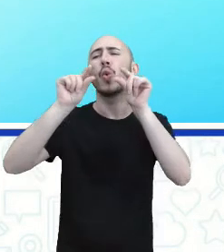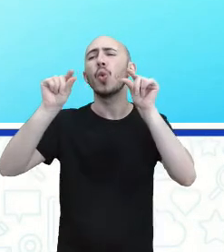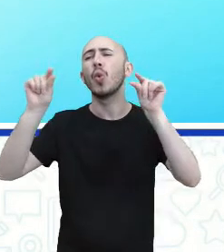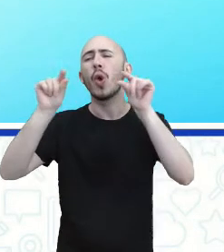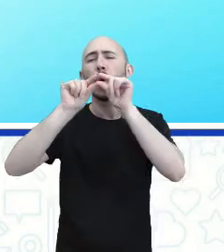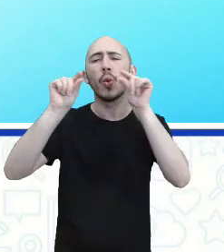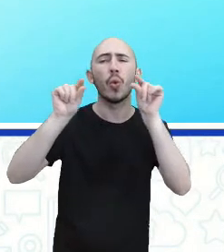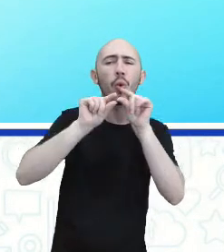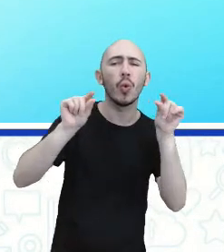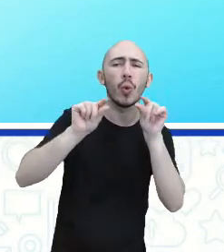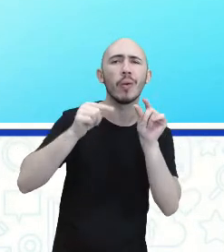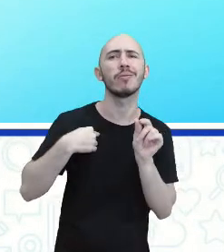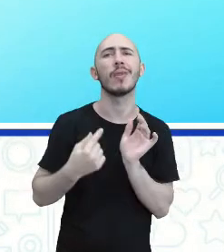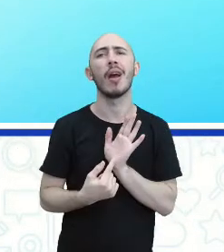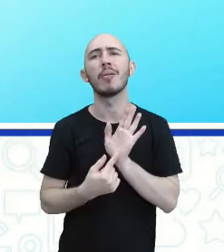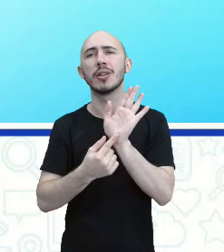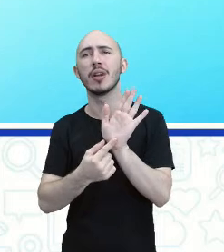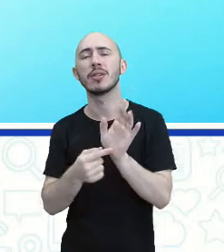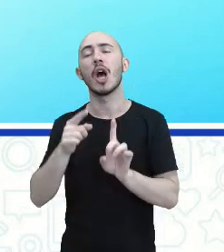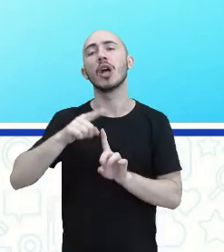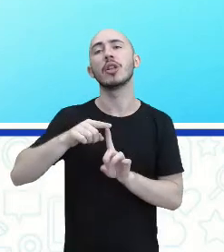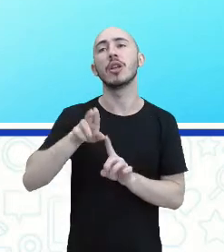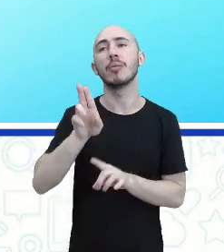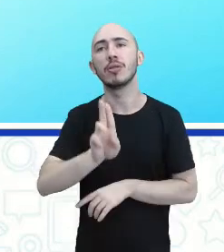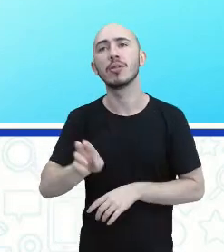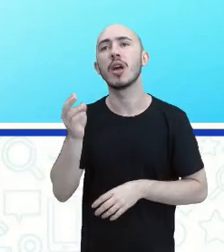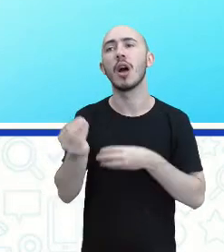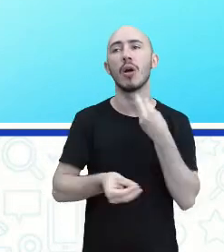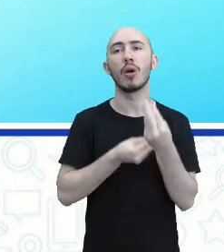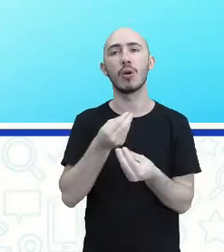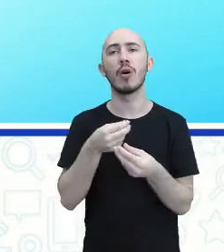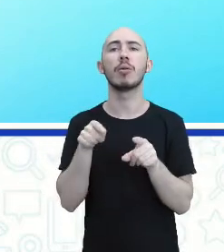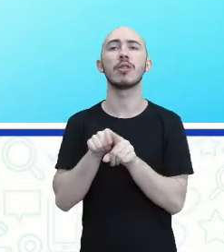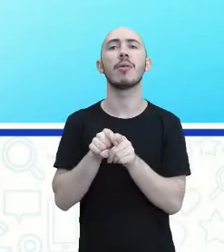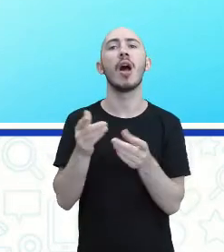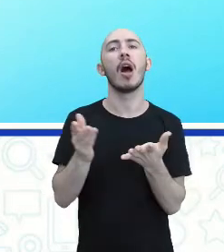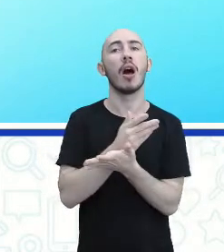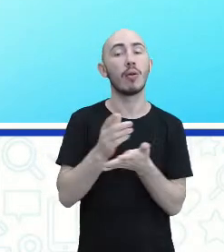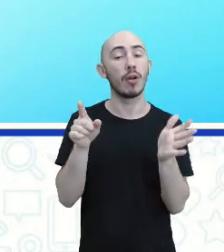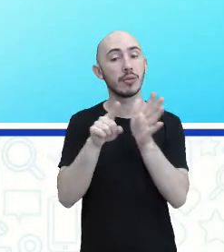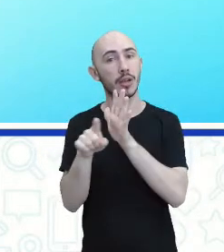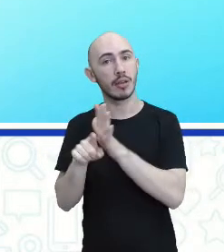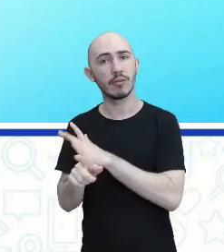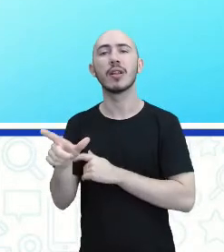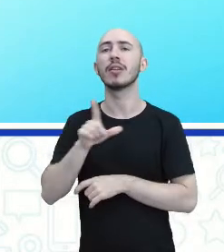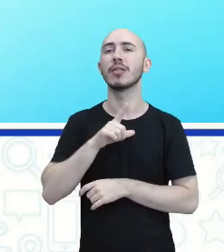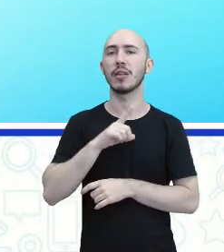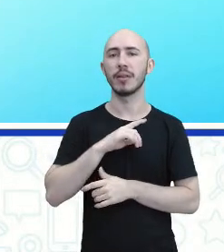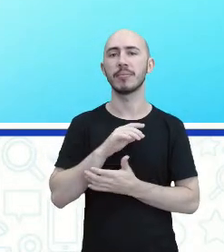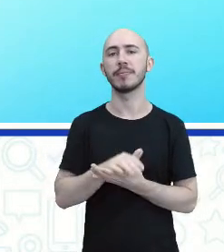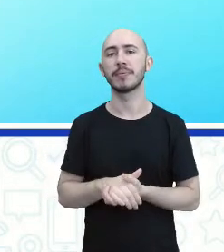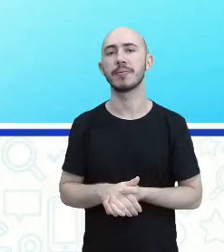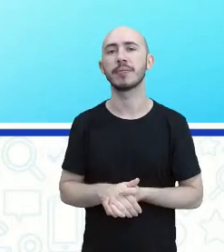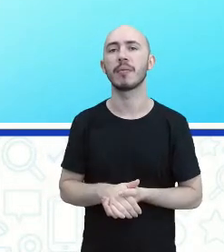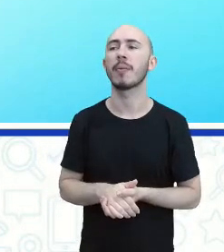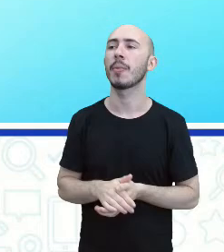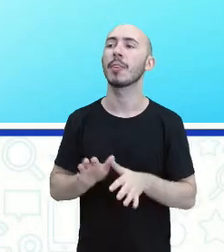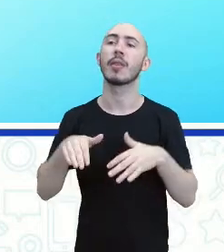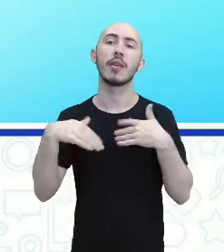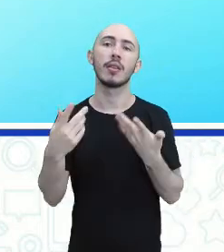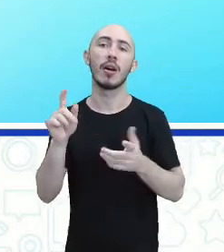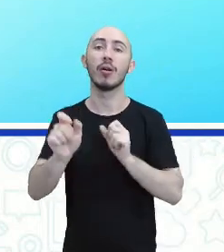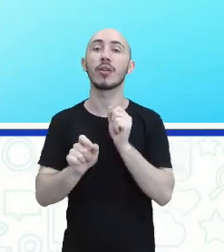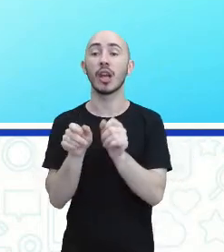vê a apresentação, o tipo de uso, a composição, algumas perguntas. Não há nada mais